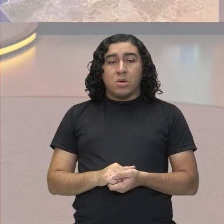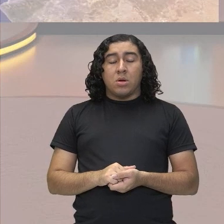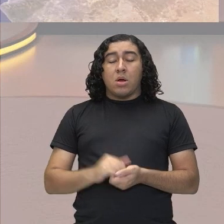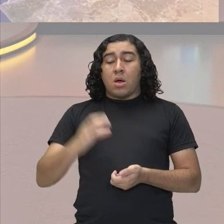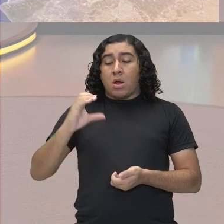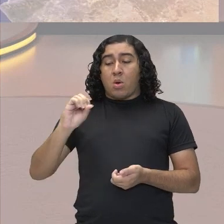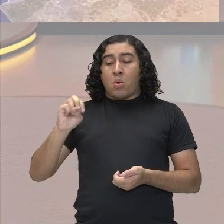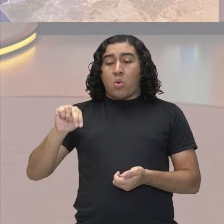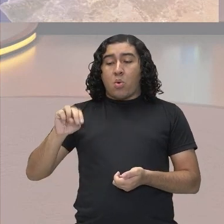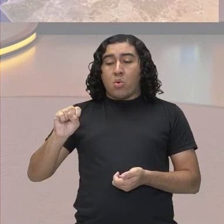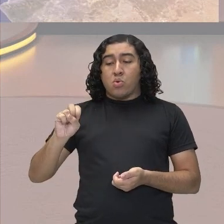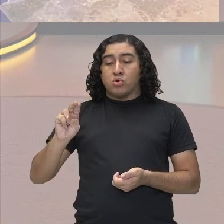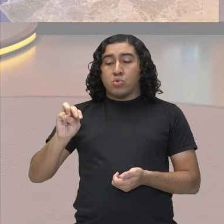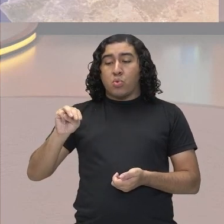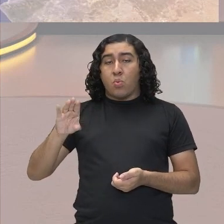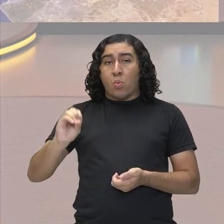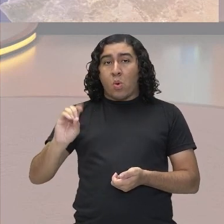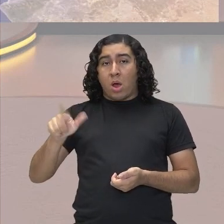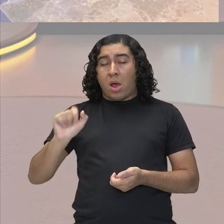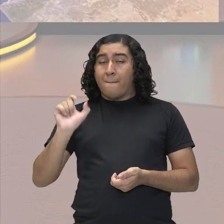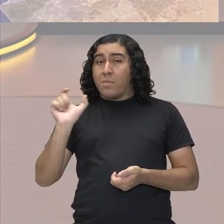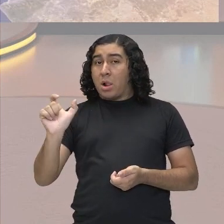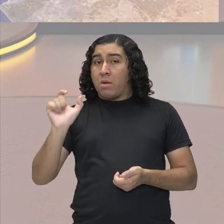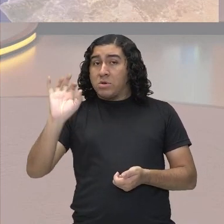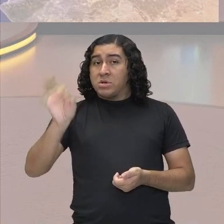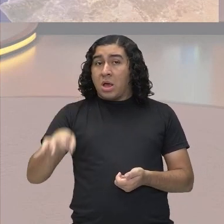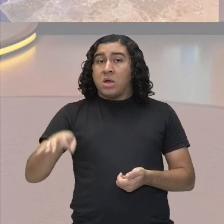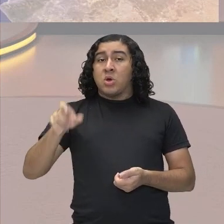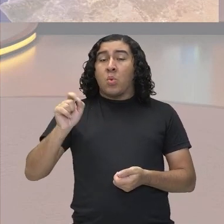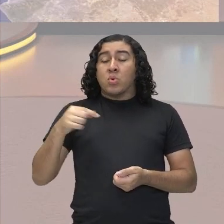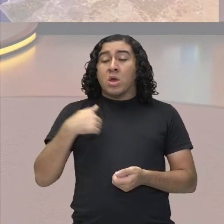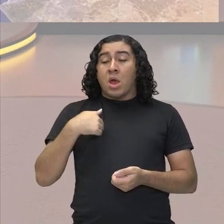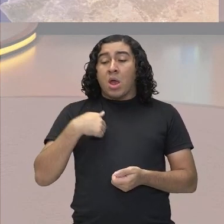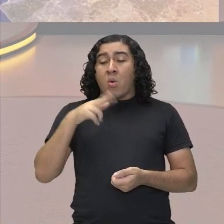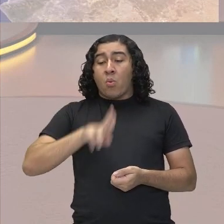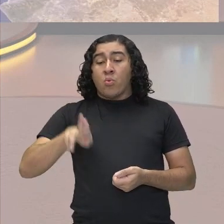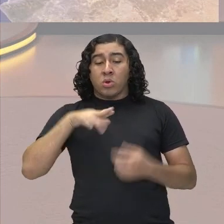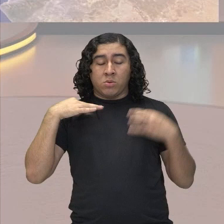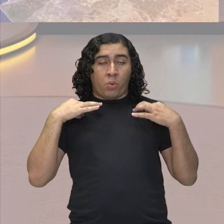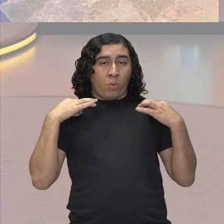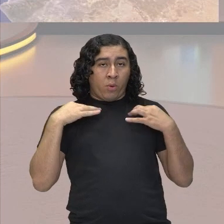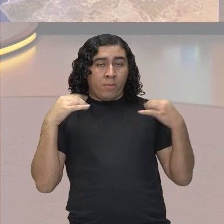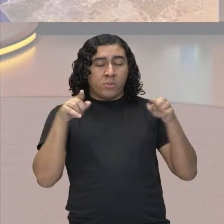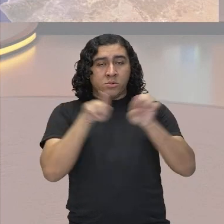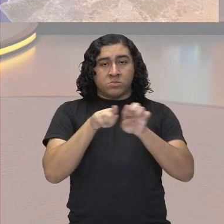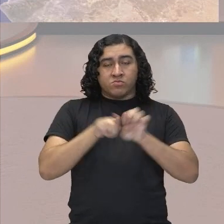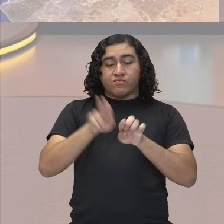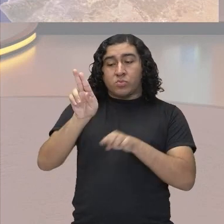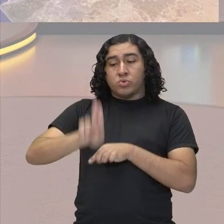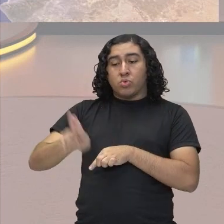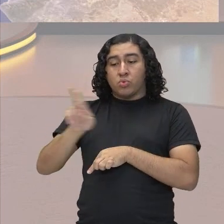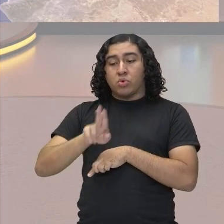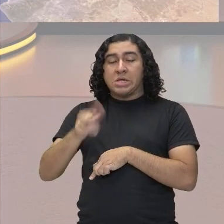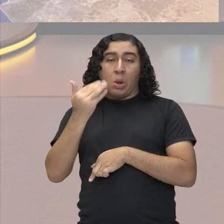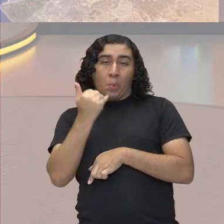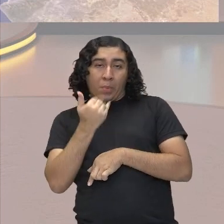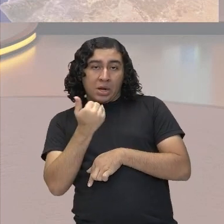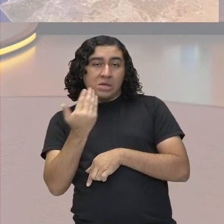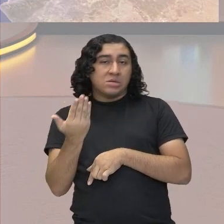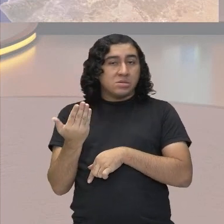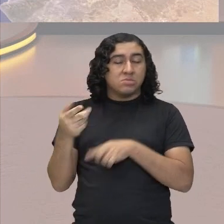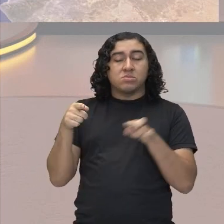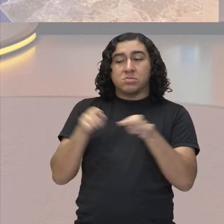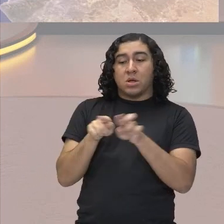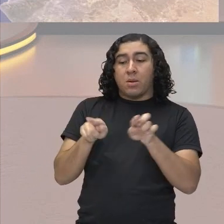está falando numa amplitude mesmo, né? O que eu vou consumir na minha maneira de vestir, muitas vezes, na minha alimentação,